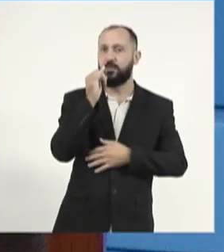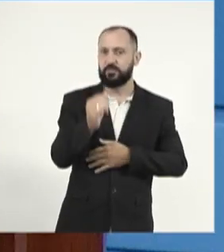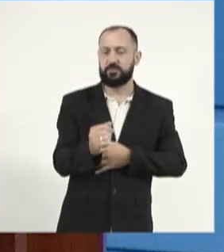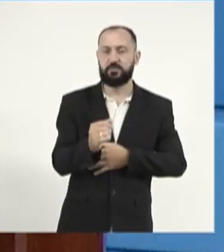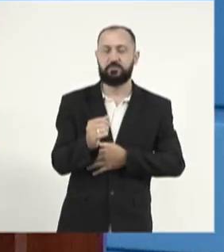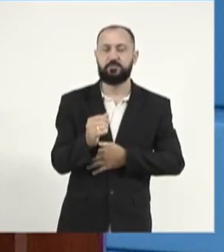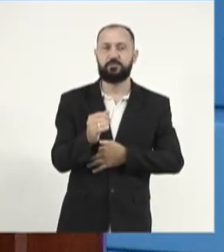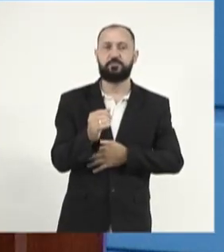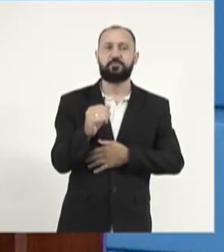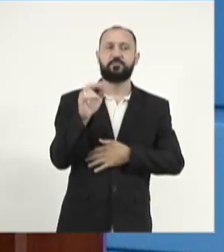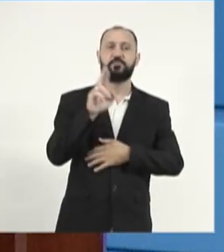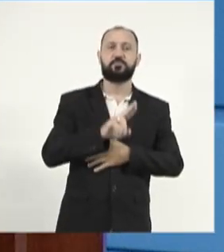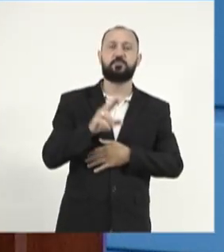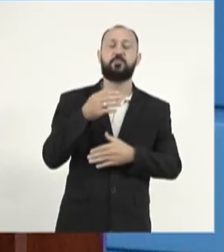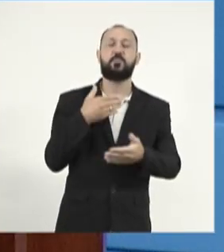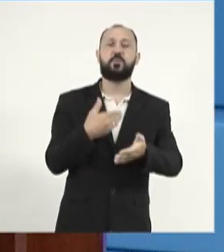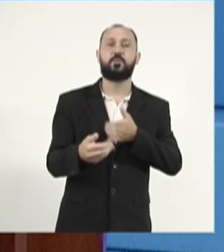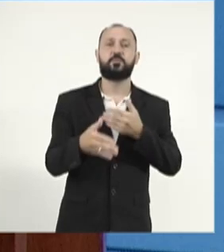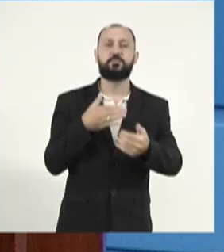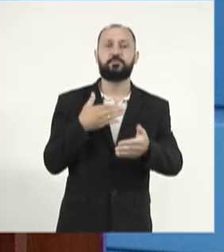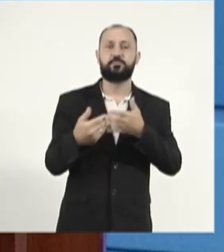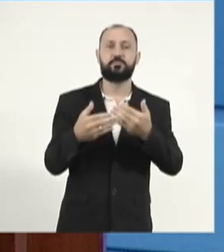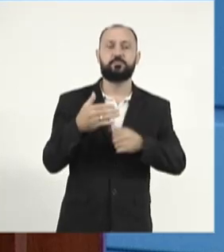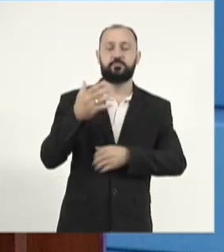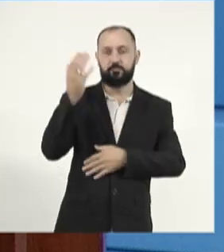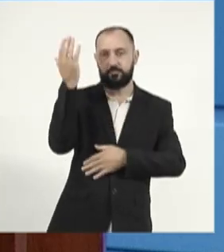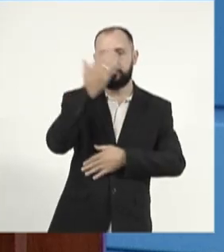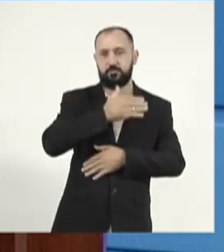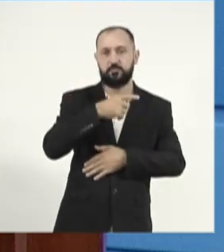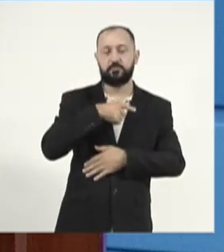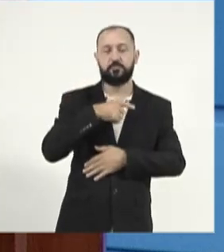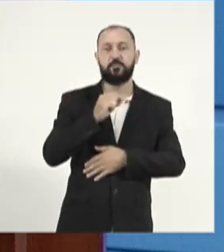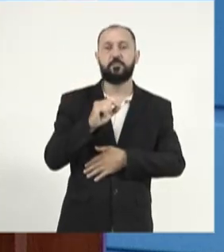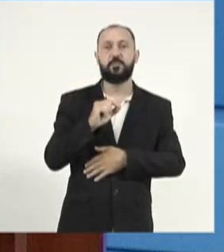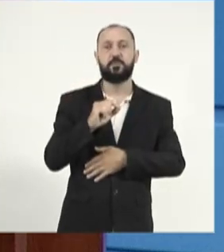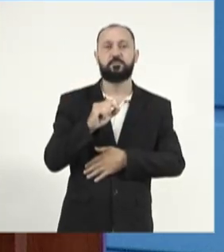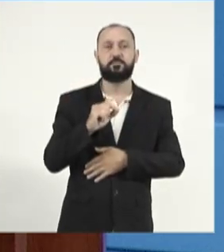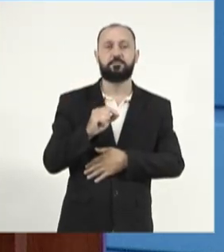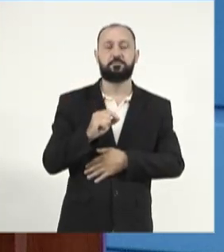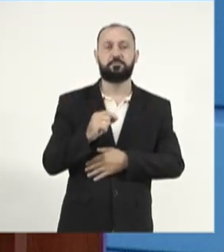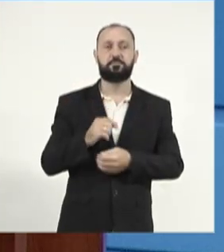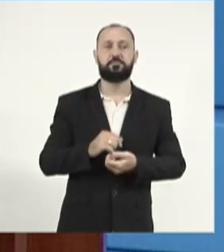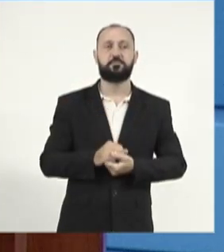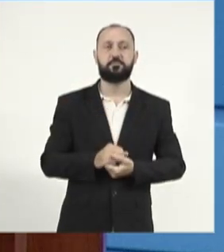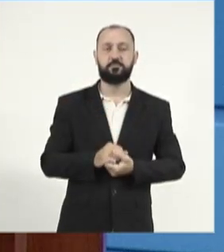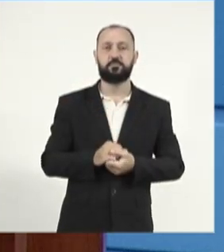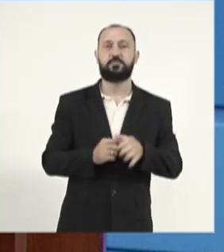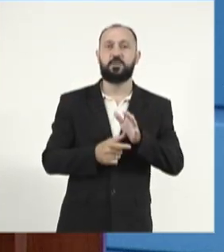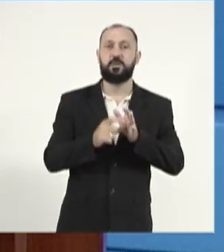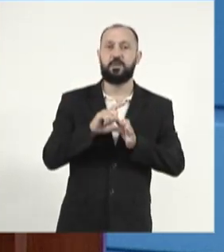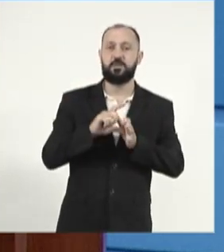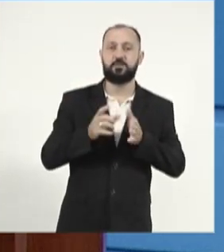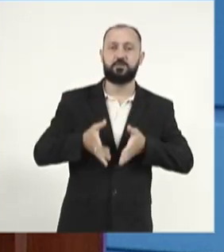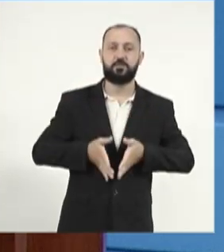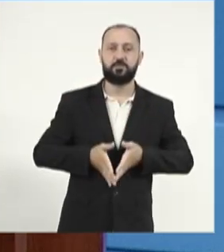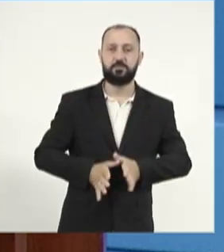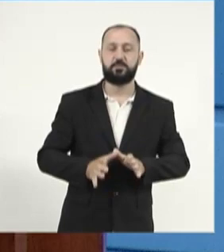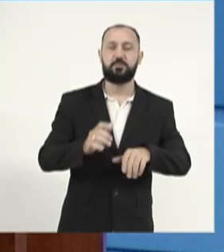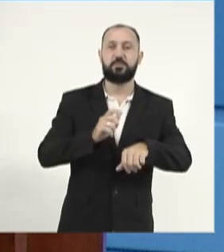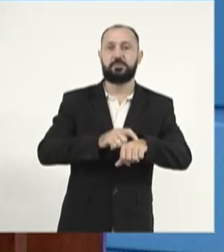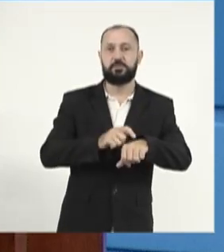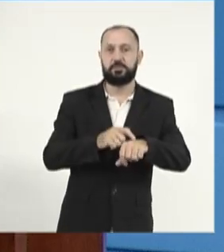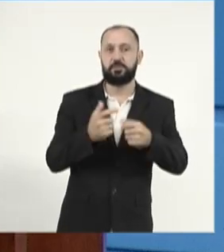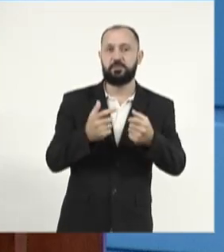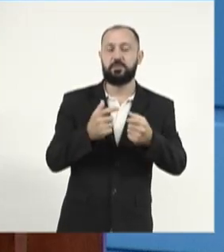notificada mediante qualquer meio de provas que ateste antes do parto, o tempo de